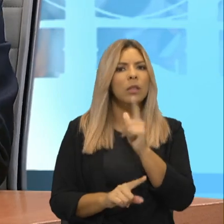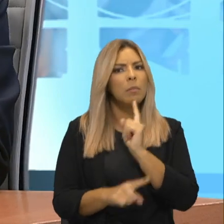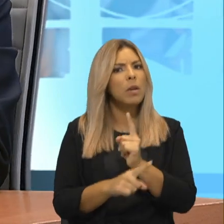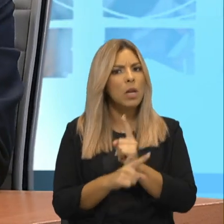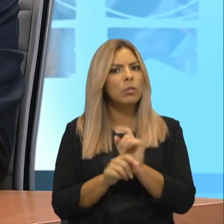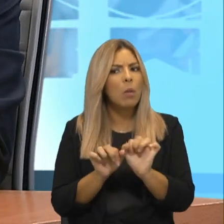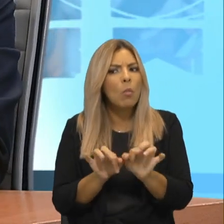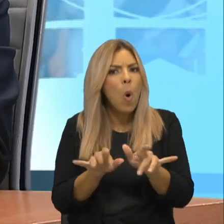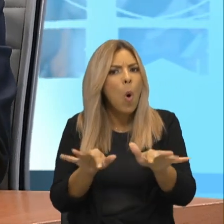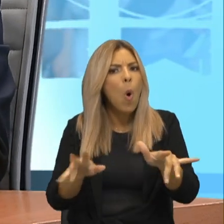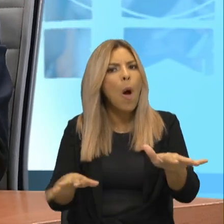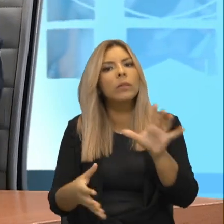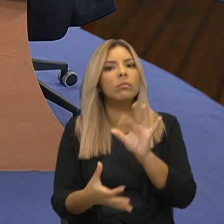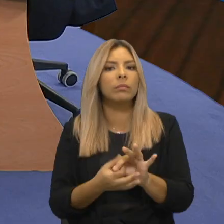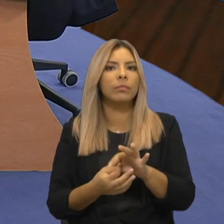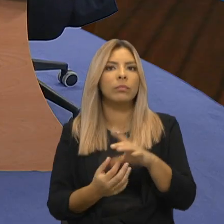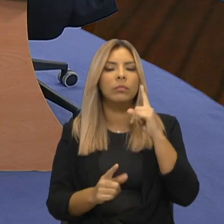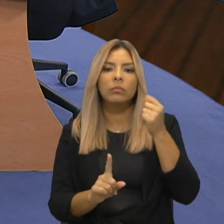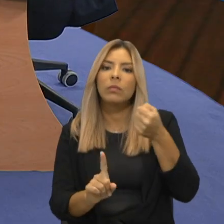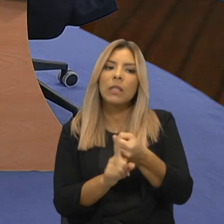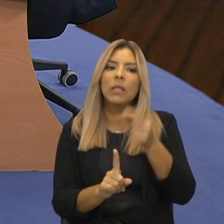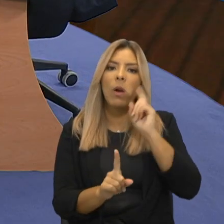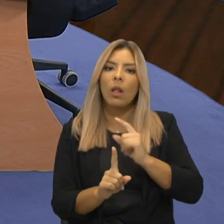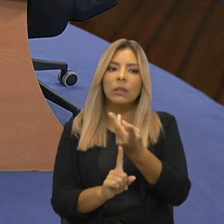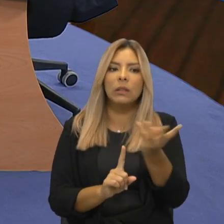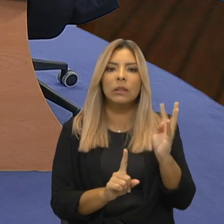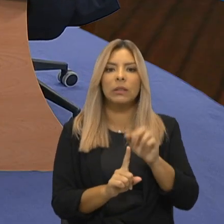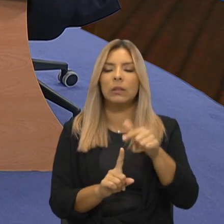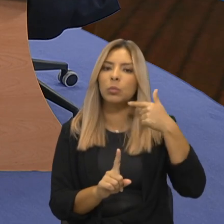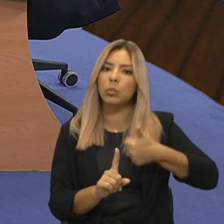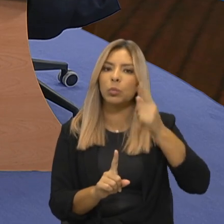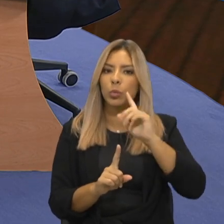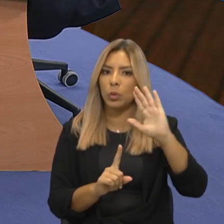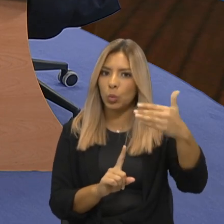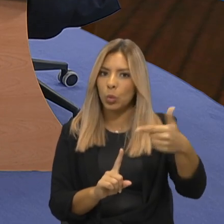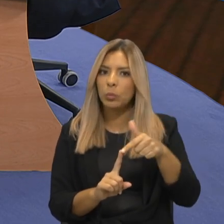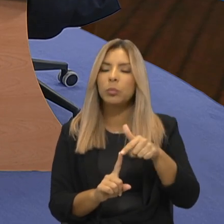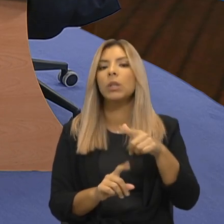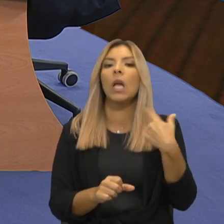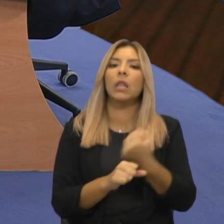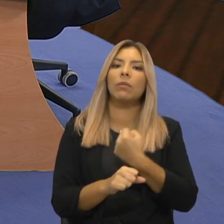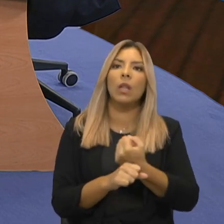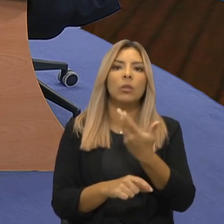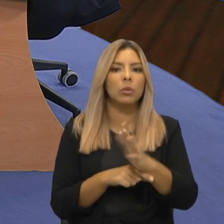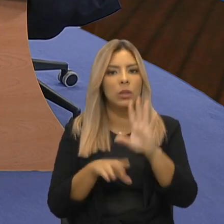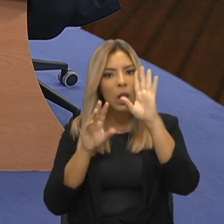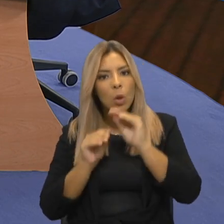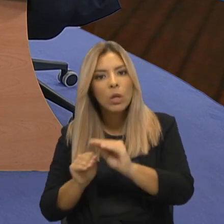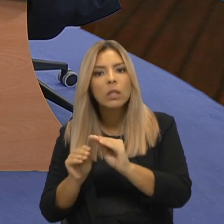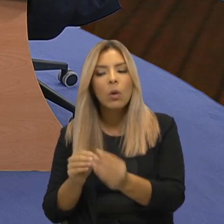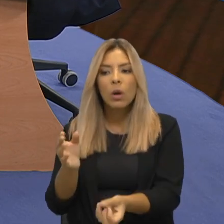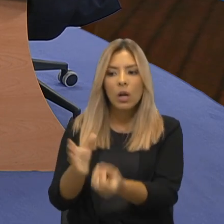e desenvolver aquilo que é a sua missão fundamental. Dedicam-se atividades ligadas à educação, fundando